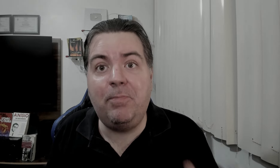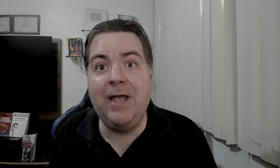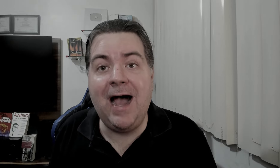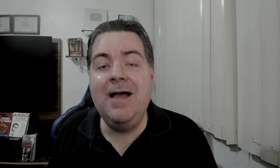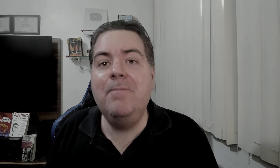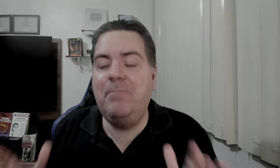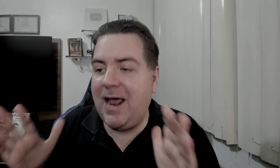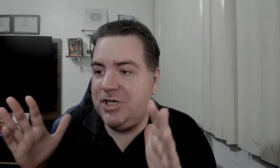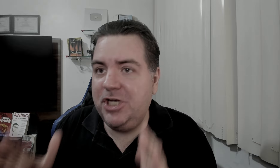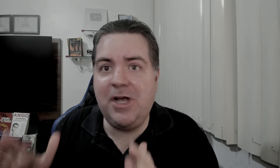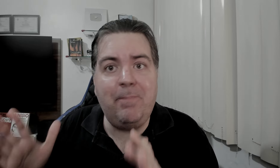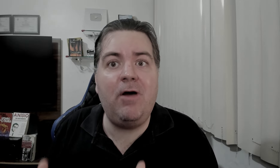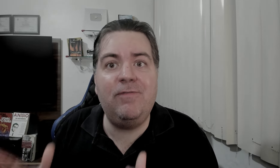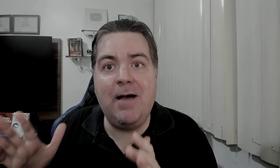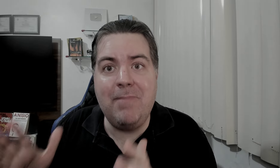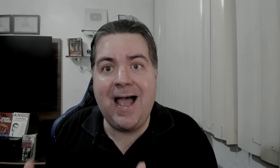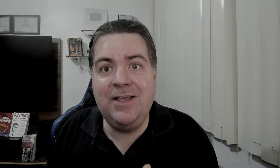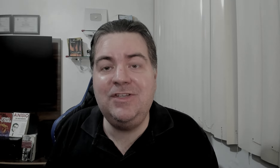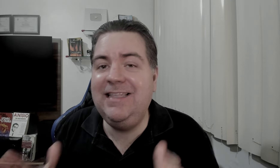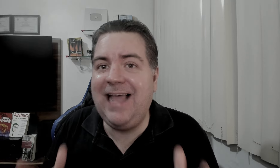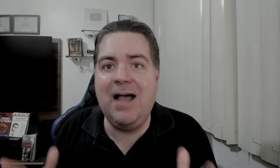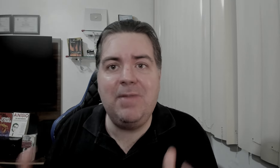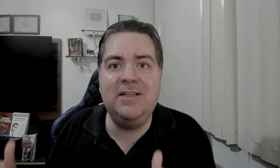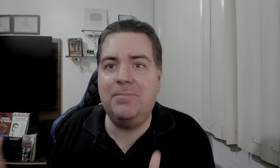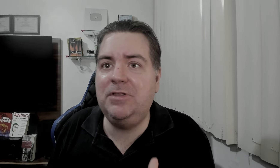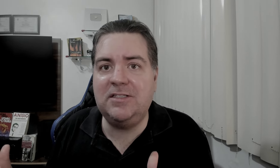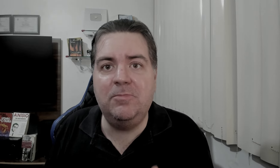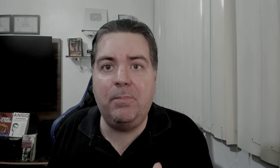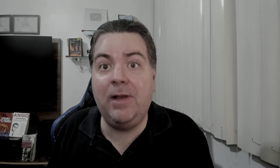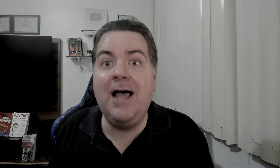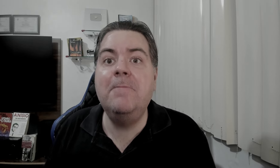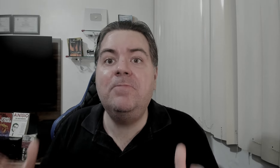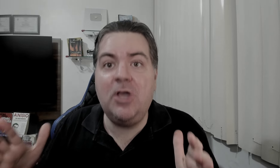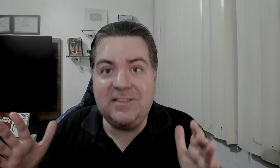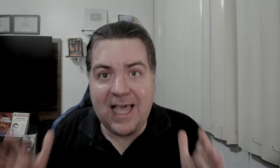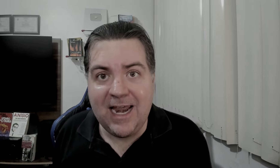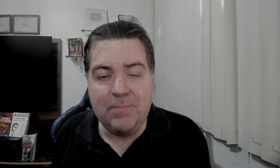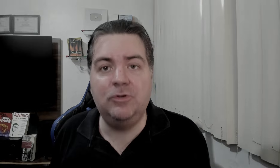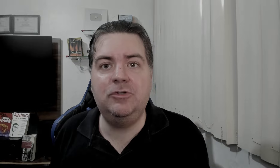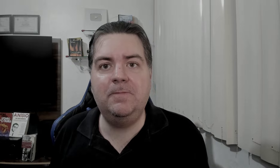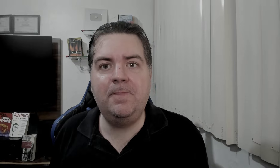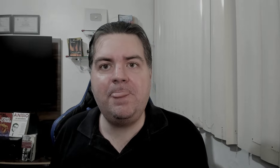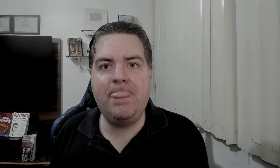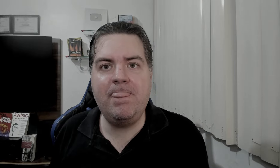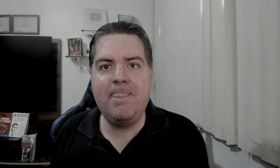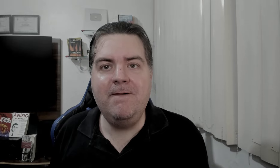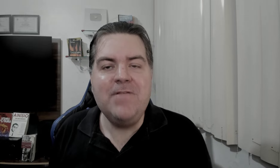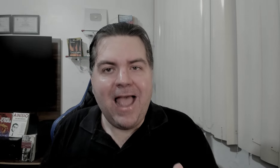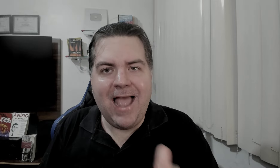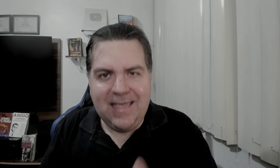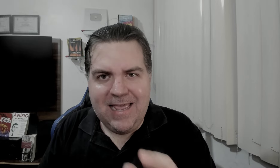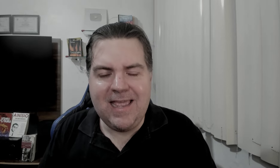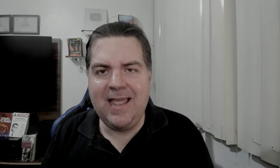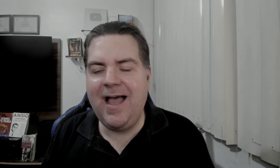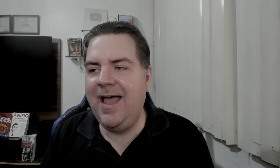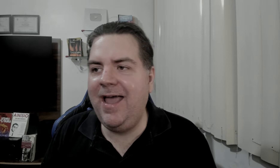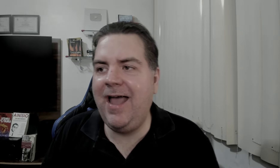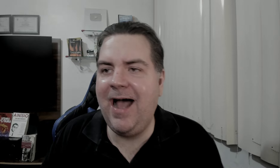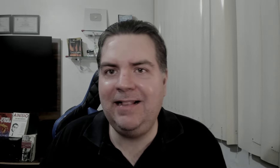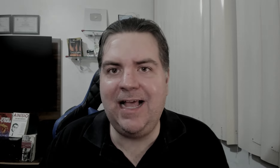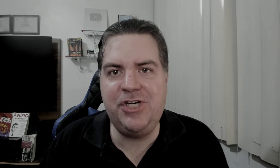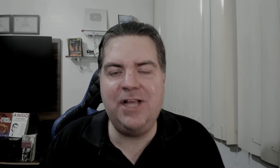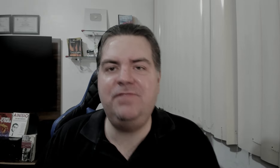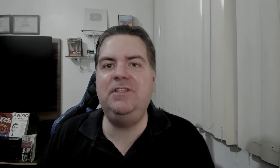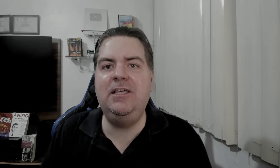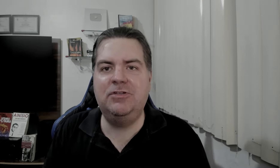nos apoiar para a gente aprovar mais e dar mais habitação popular, nós queremos. É que nem